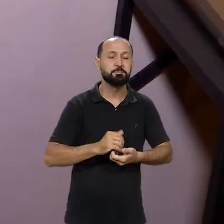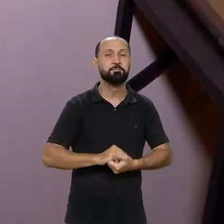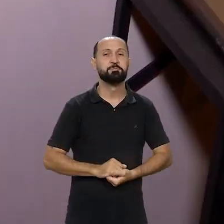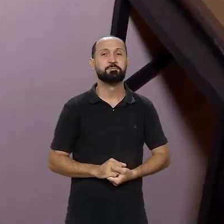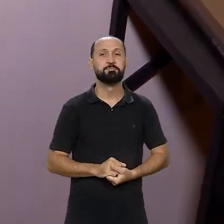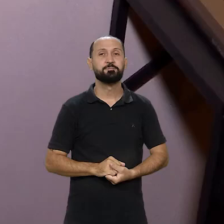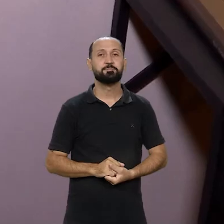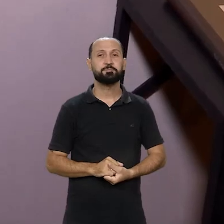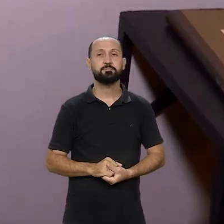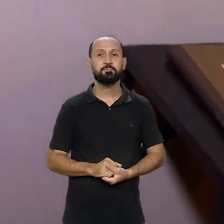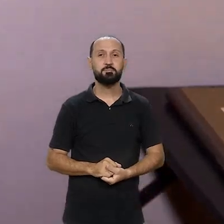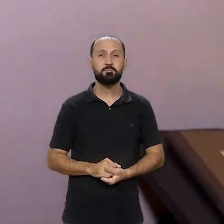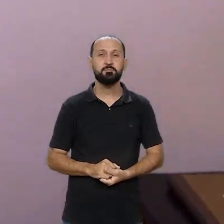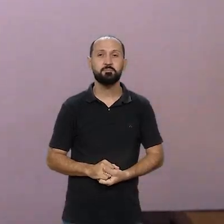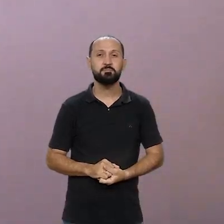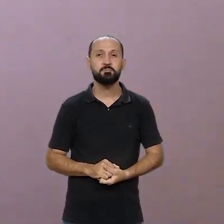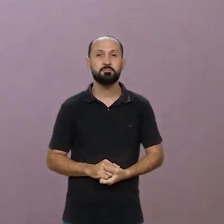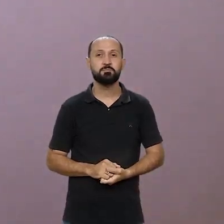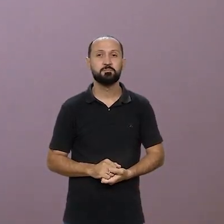recebê-los.